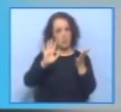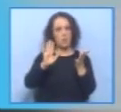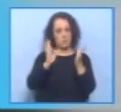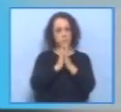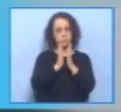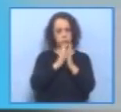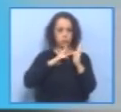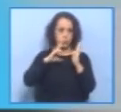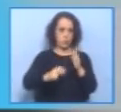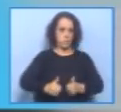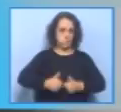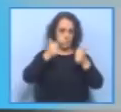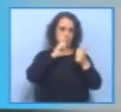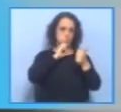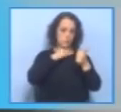essa